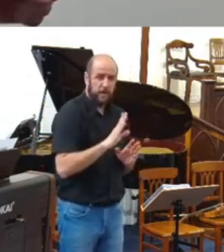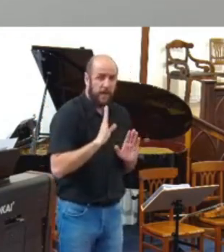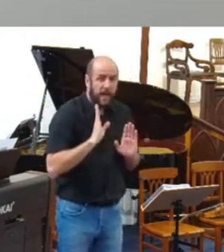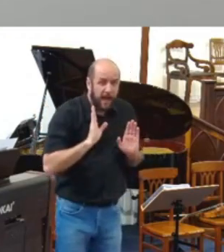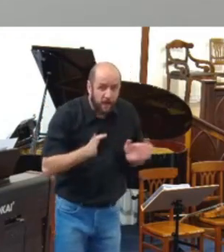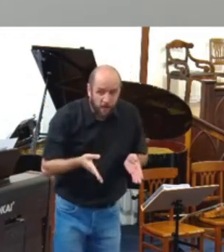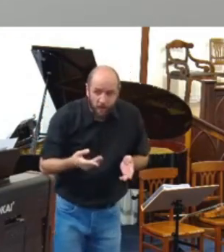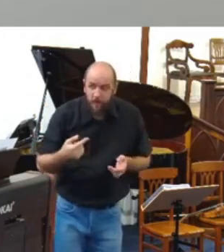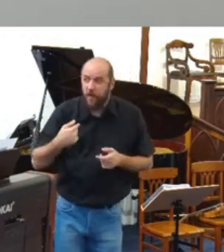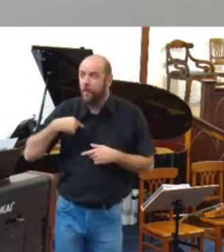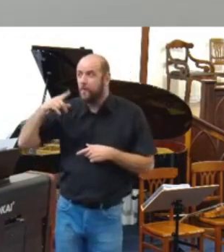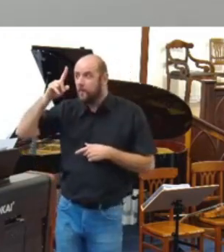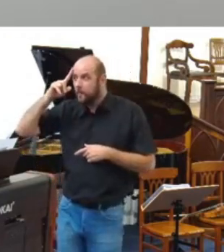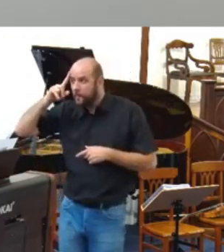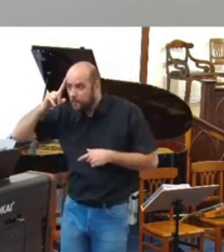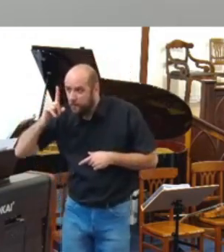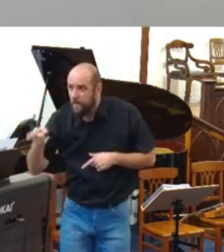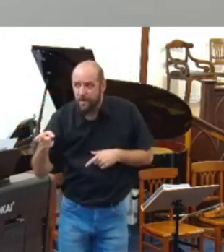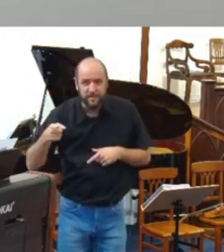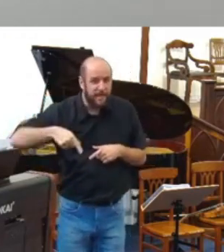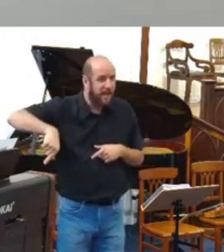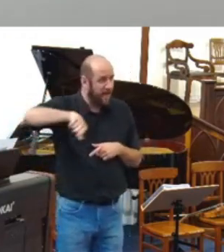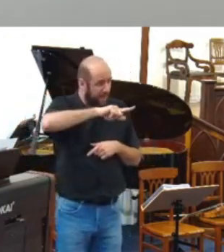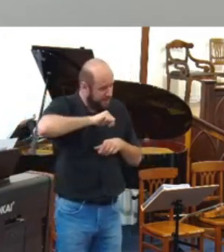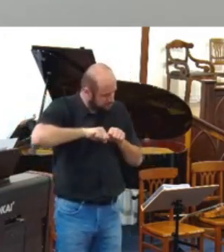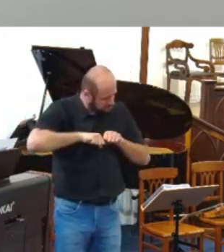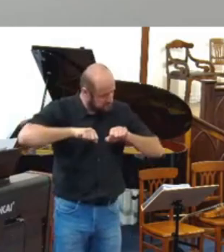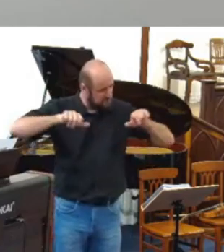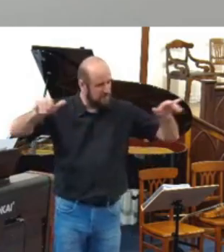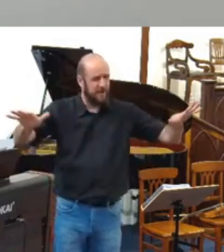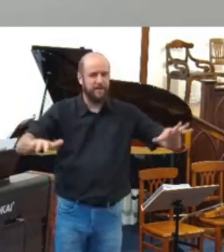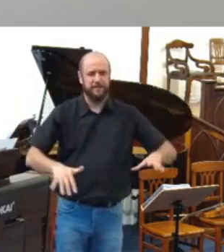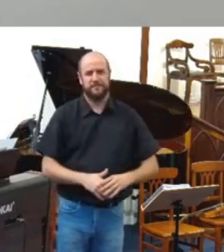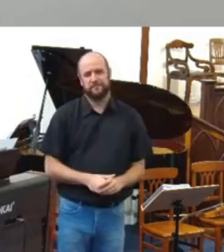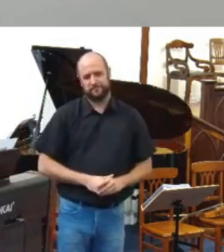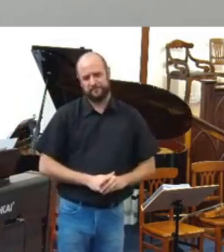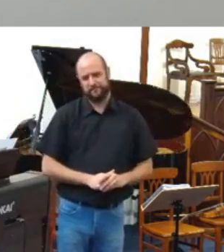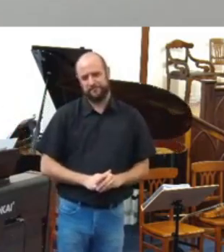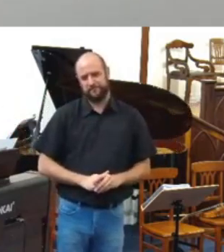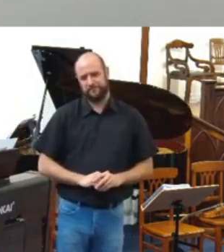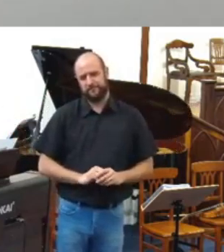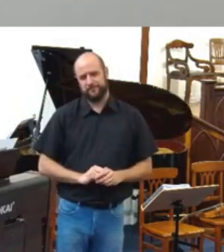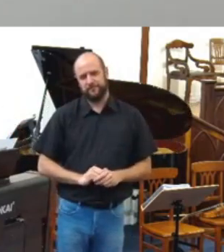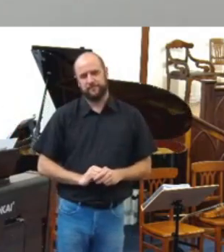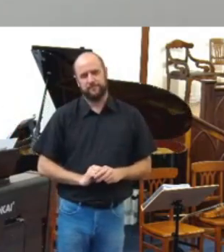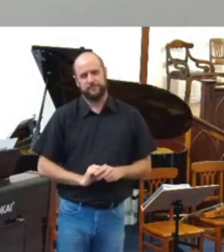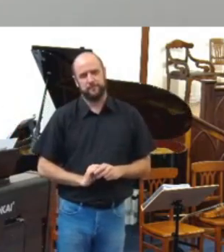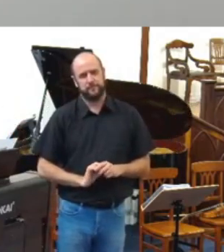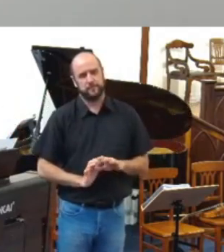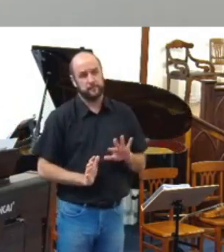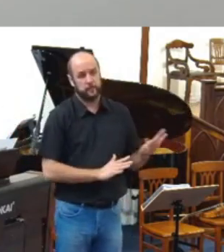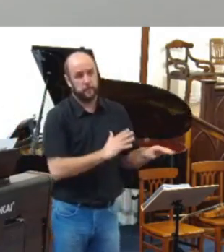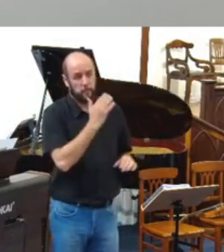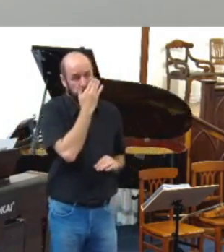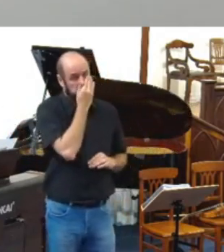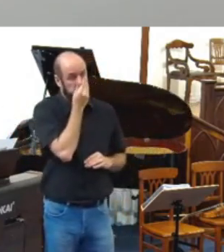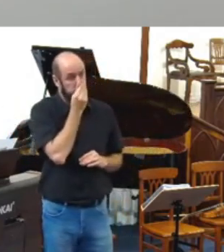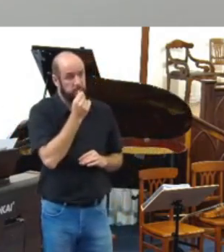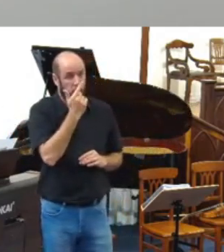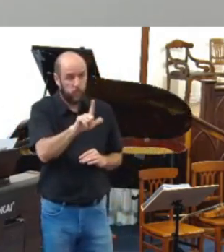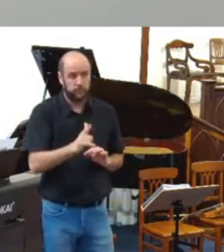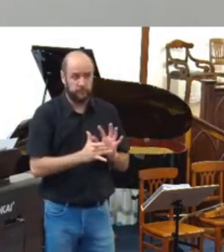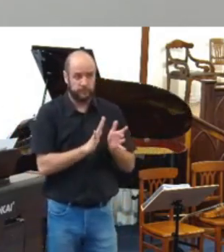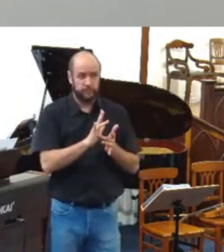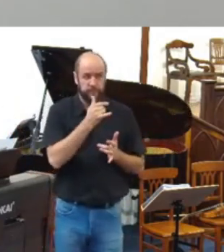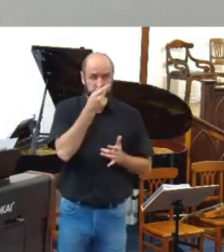Eu os envio. Uma outra passagem, quando Jesus, falando sobre toda a autoridade, falando